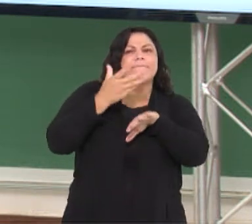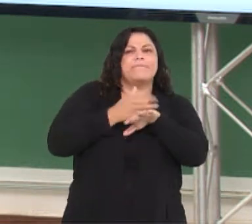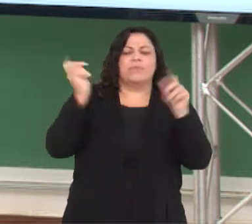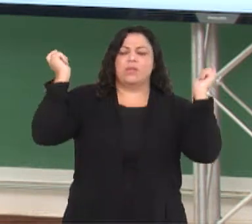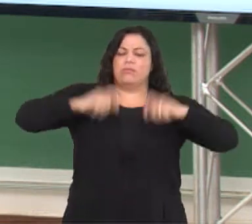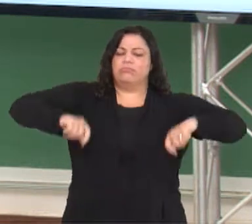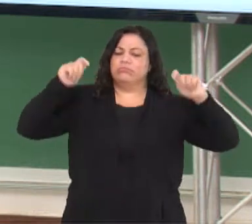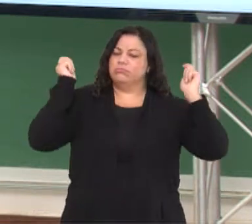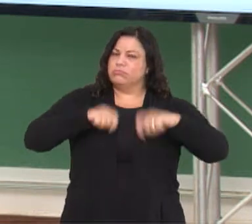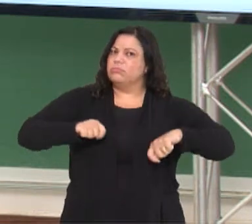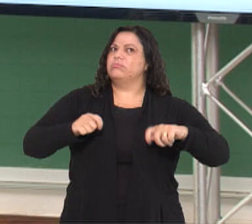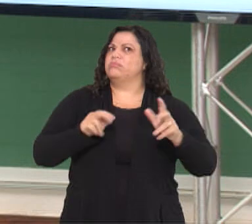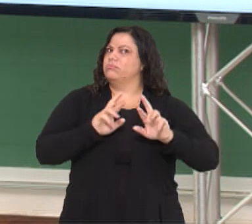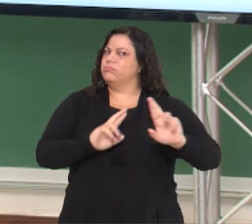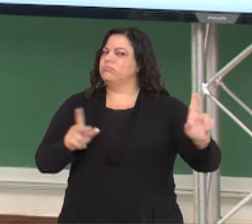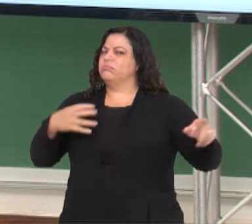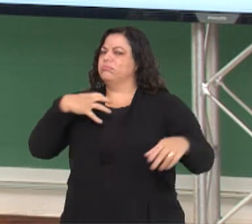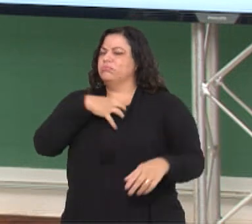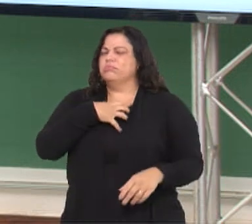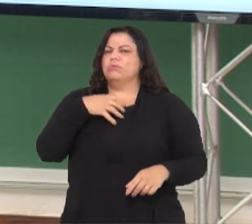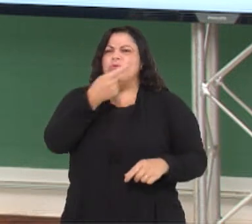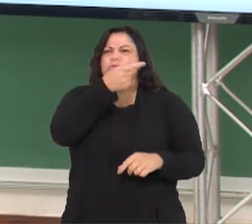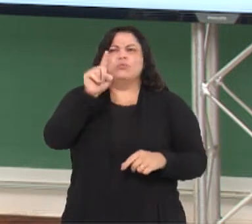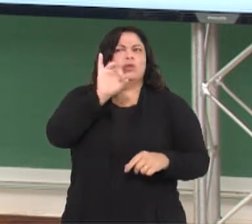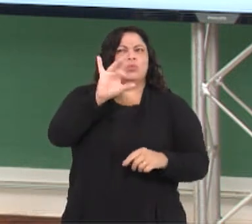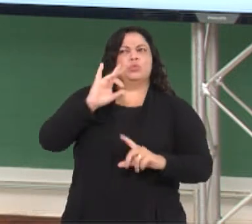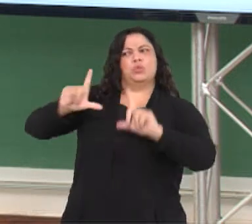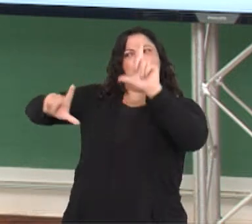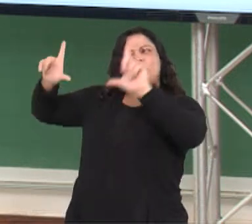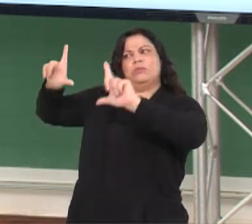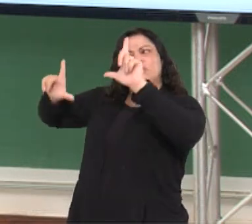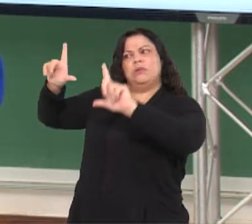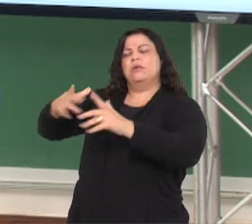autônoma. Não esqueça, você não tem só a TV, você tem também o